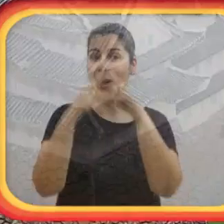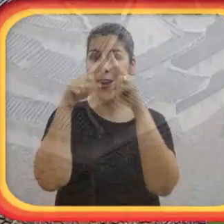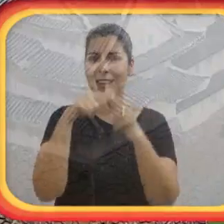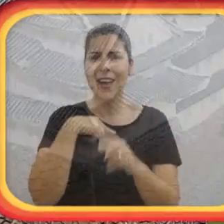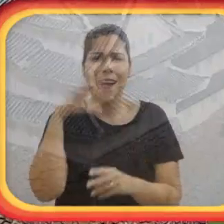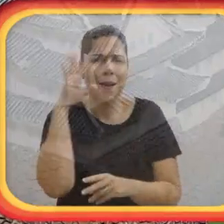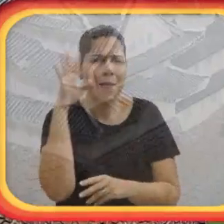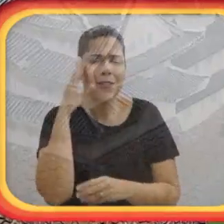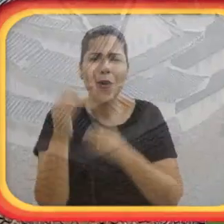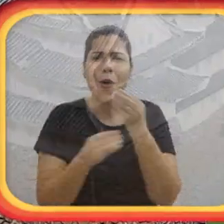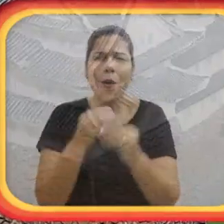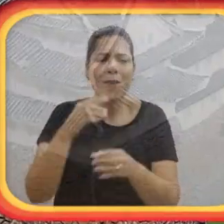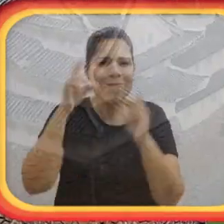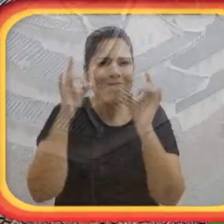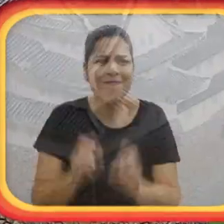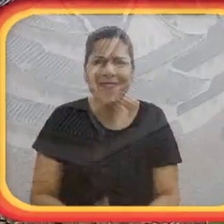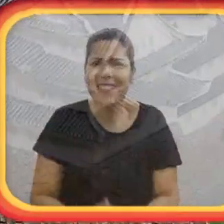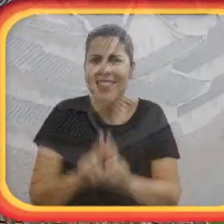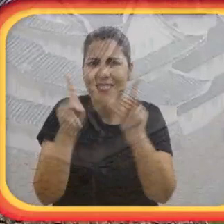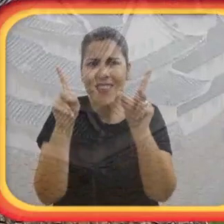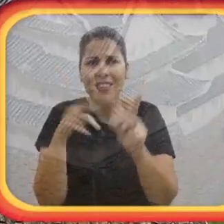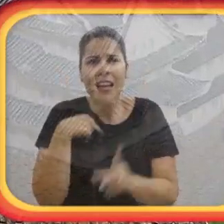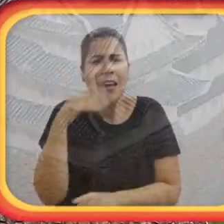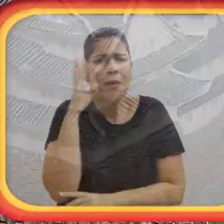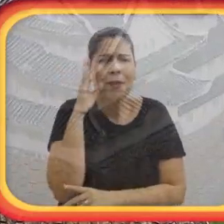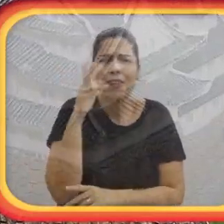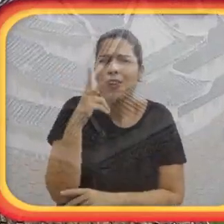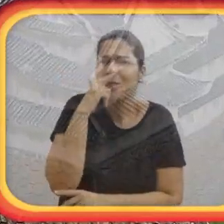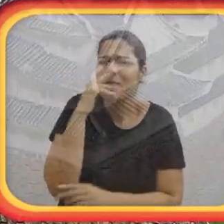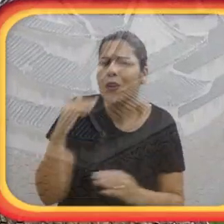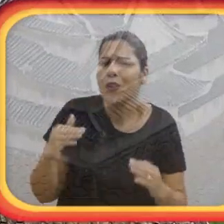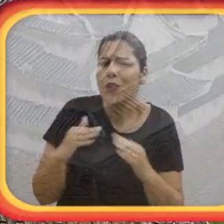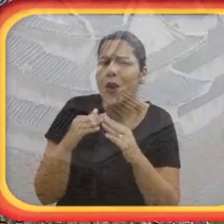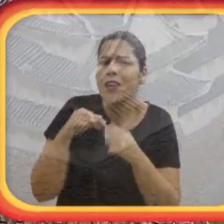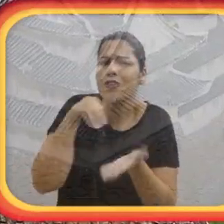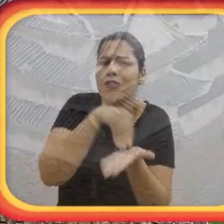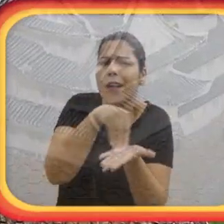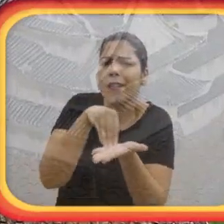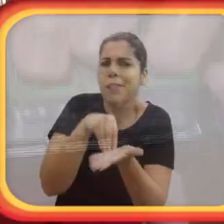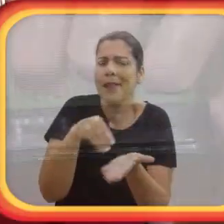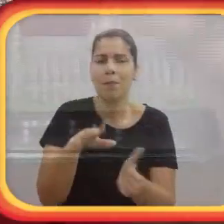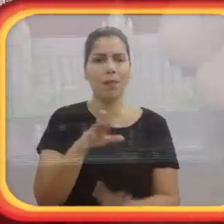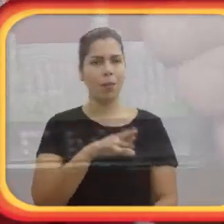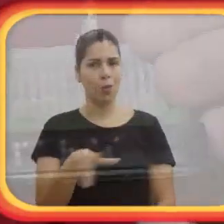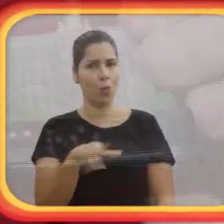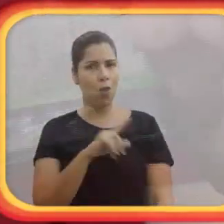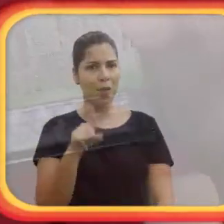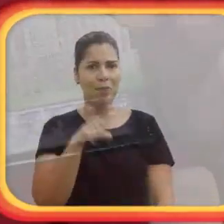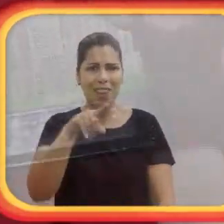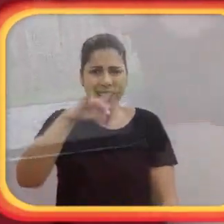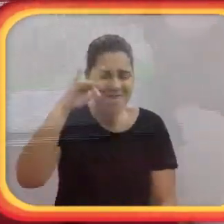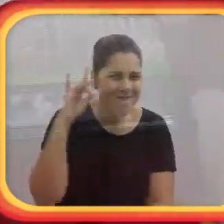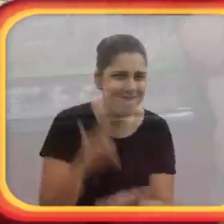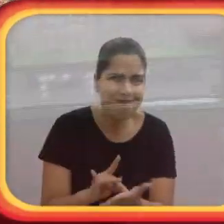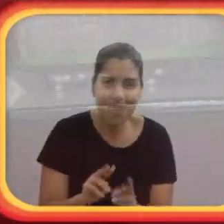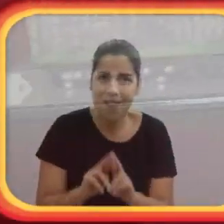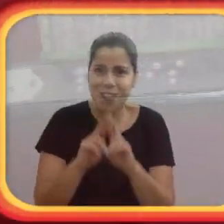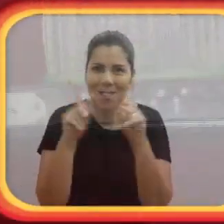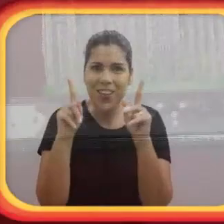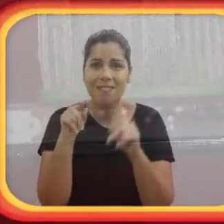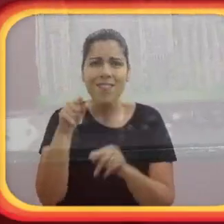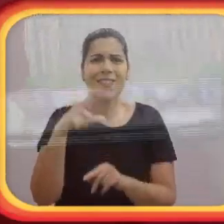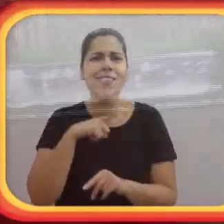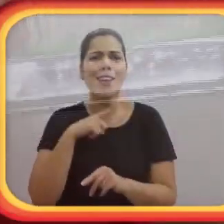peças. A partir daí meus amigos começaram a trazer de outros lugares quando eles viajavam. Foi assim que, por exemplo, eu conheci a Torre Eiffel, que eu imaginava